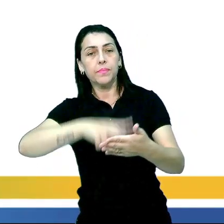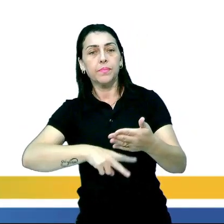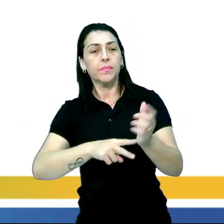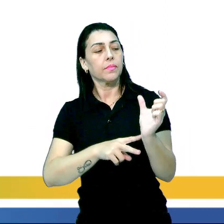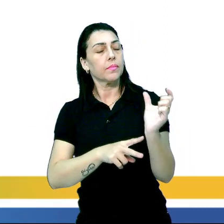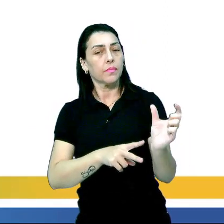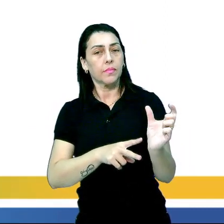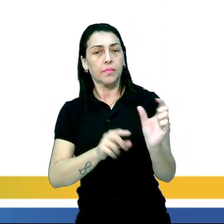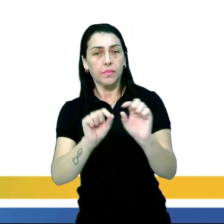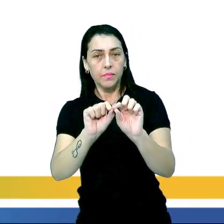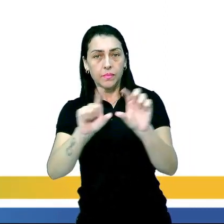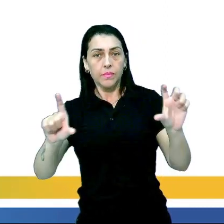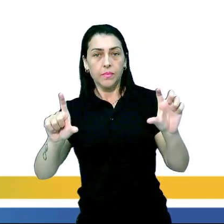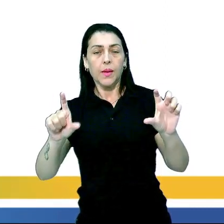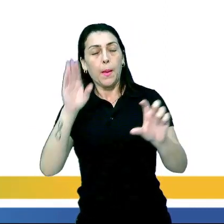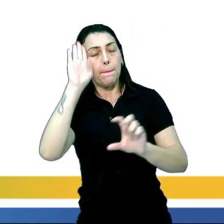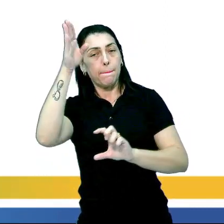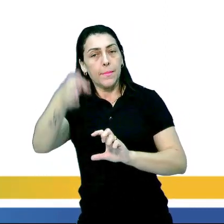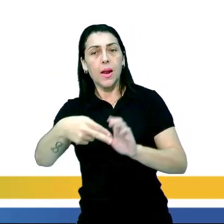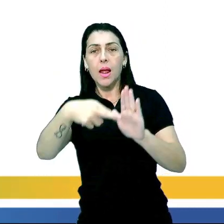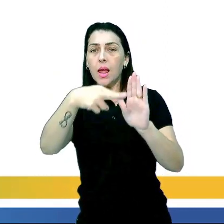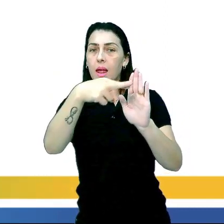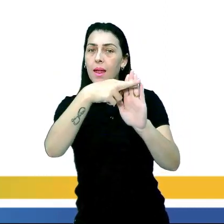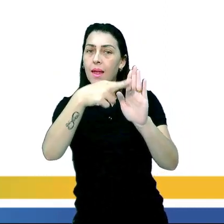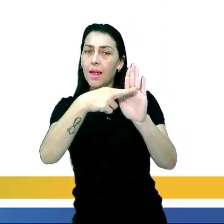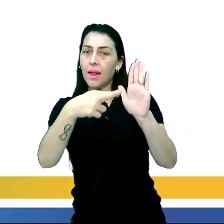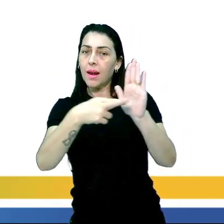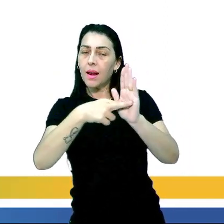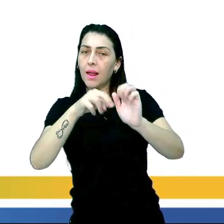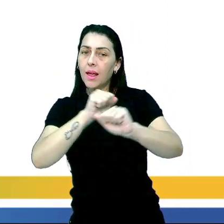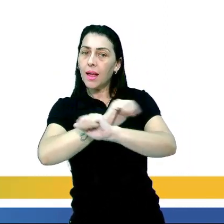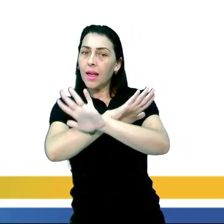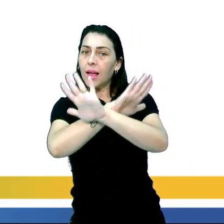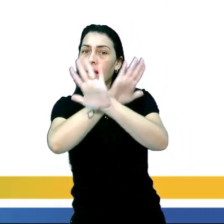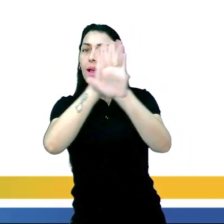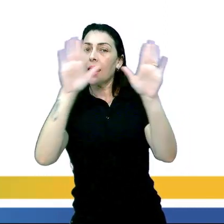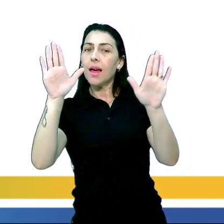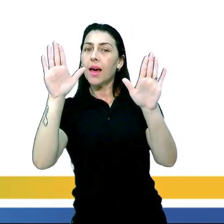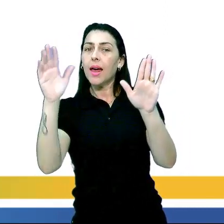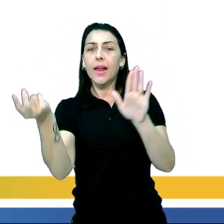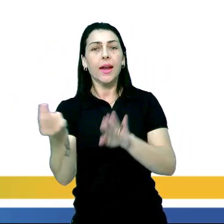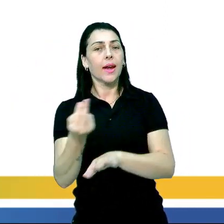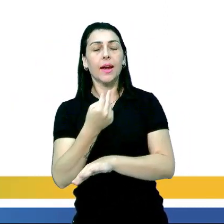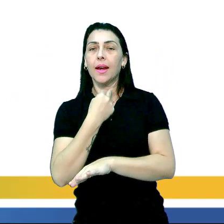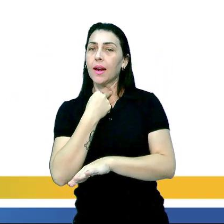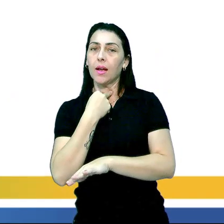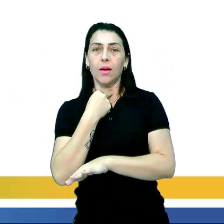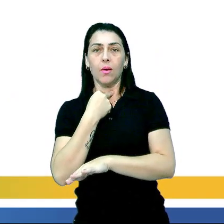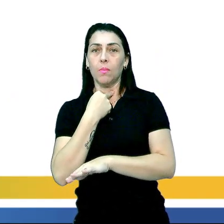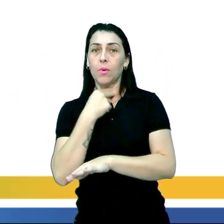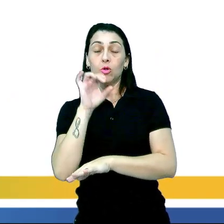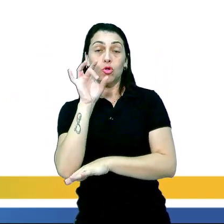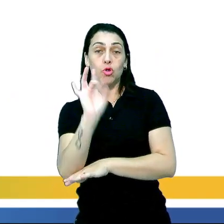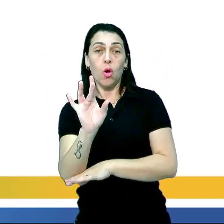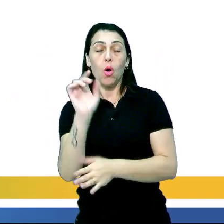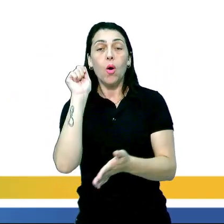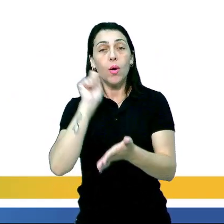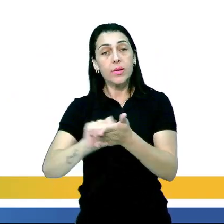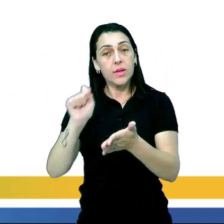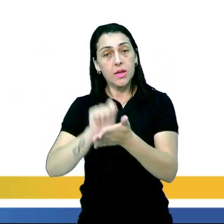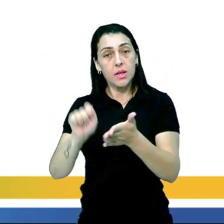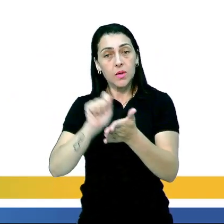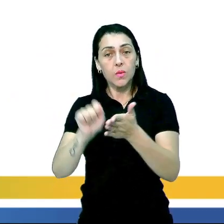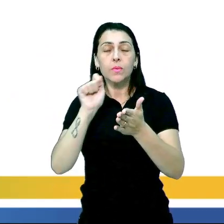letras garrafais, a mensagem principal aí do cartaz é: a regra é clara, 2 pontos, só vale